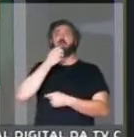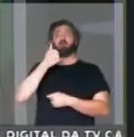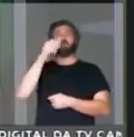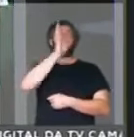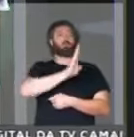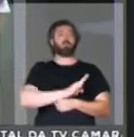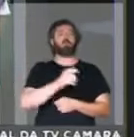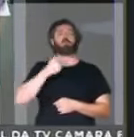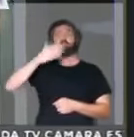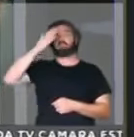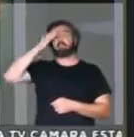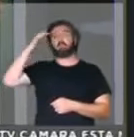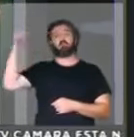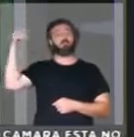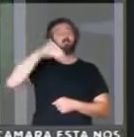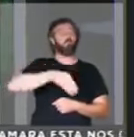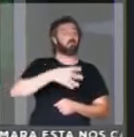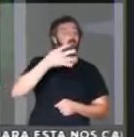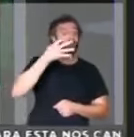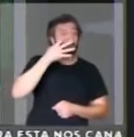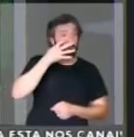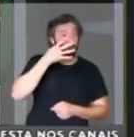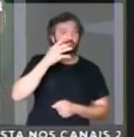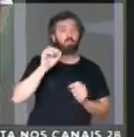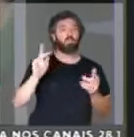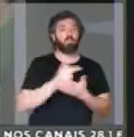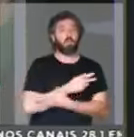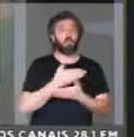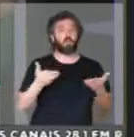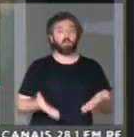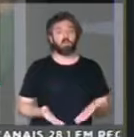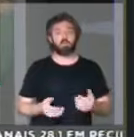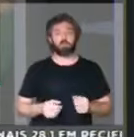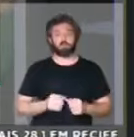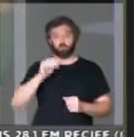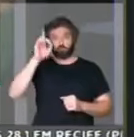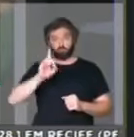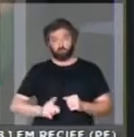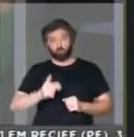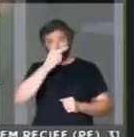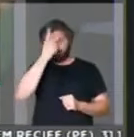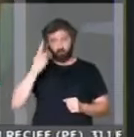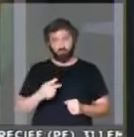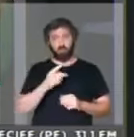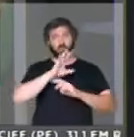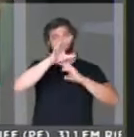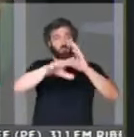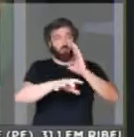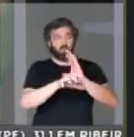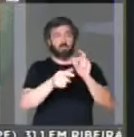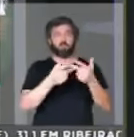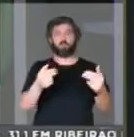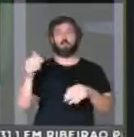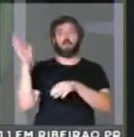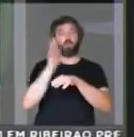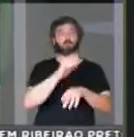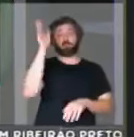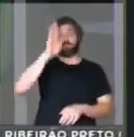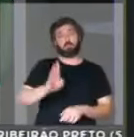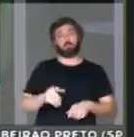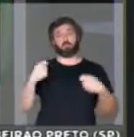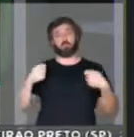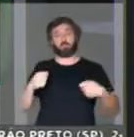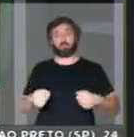precisam estar aqui precisam observar o que está acontecendo nos direitos humanos e no meio ambiente precisam ajudar o brasil